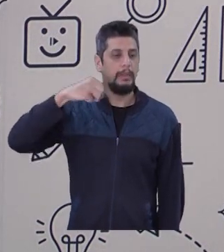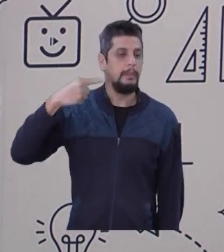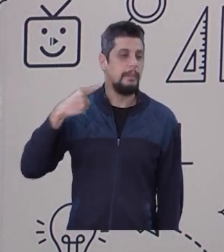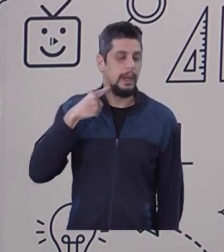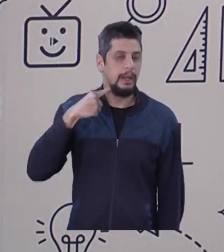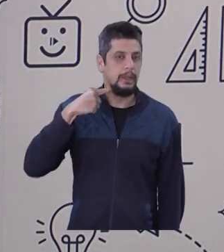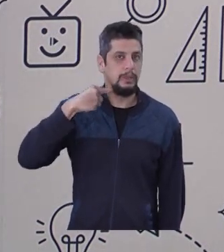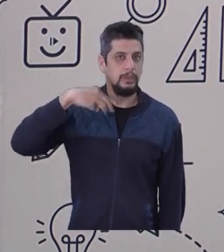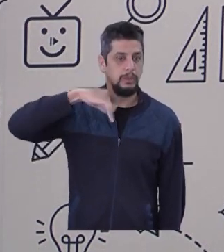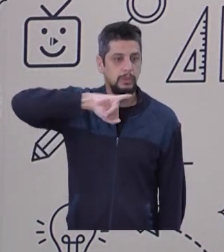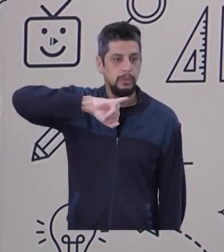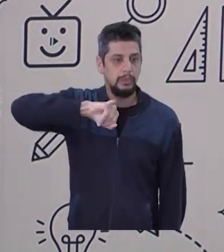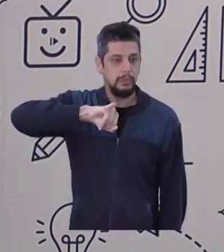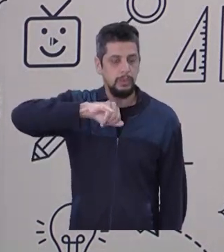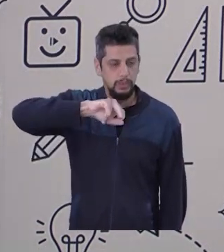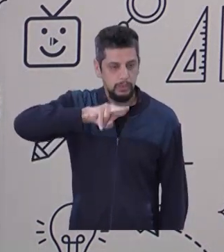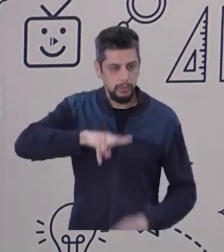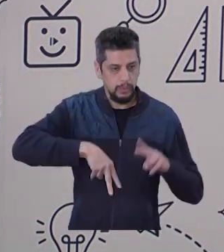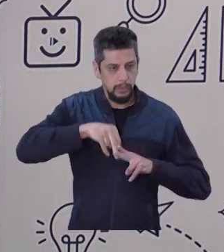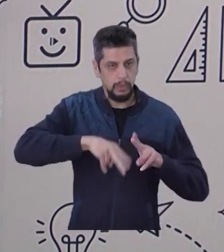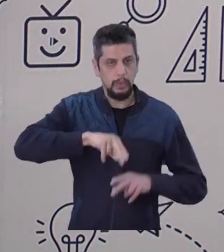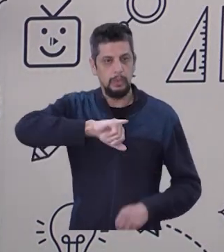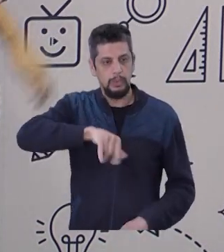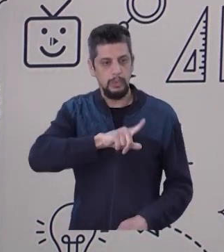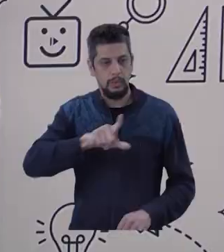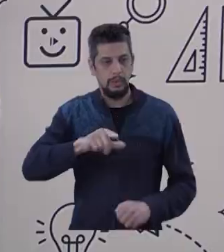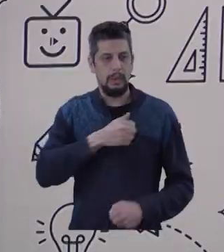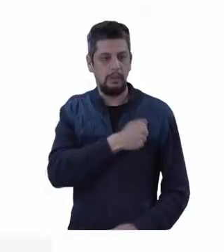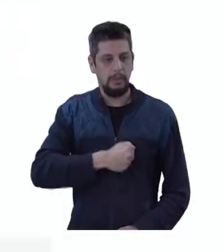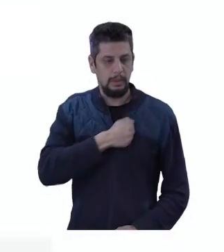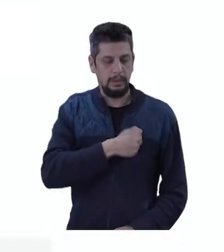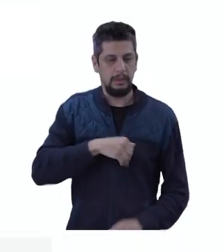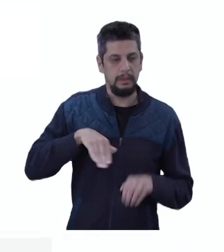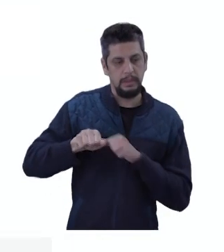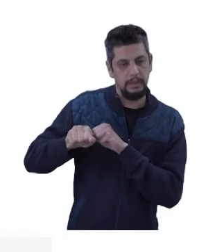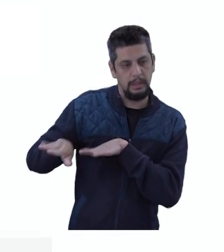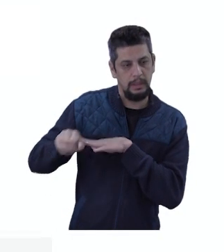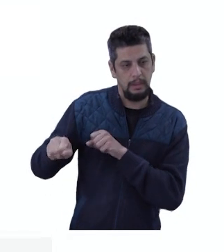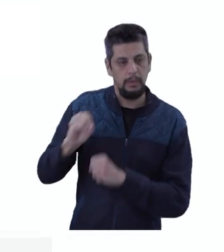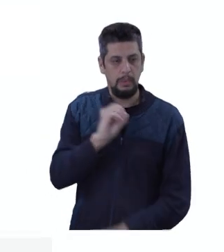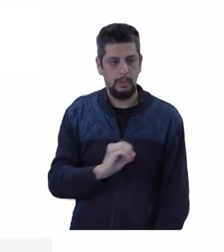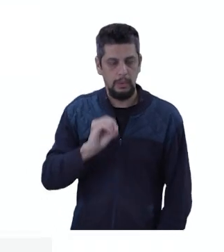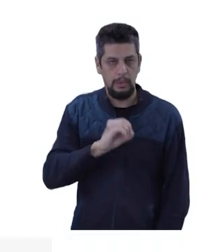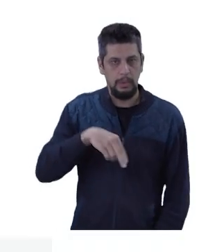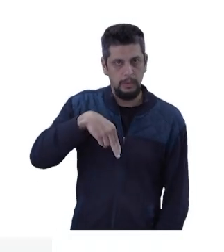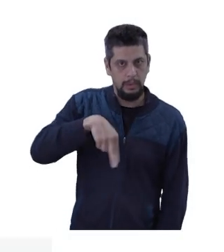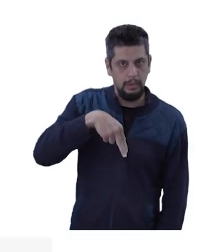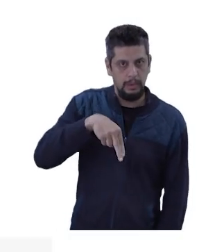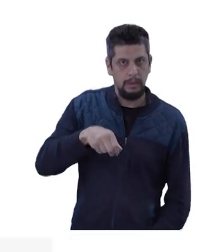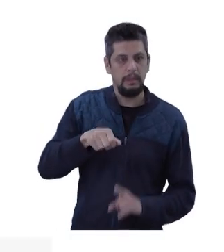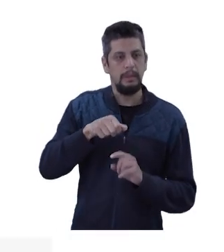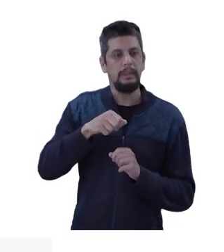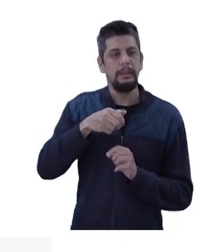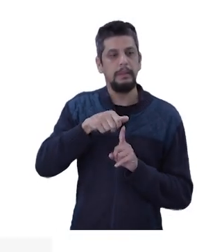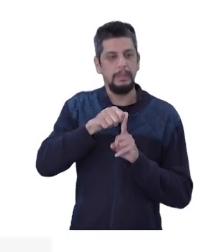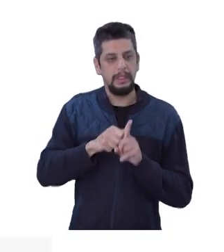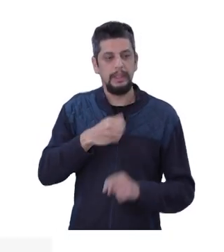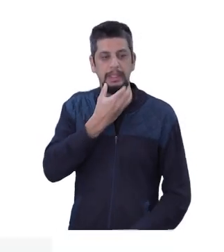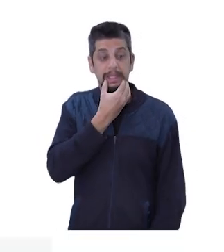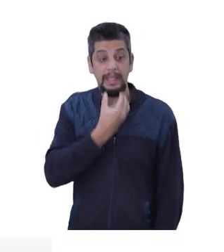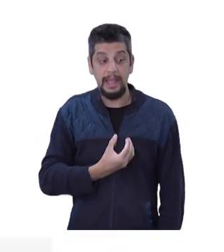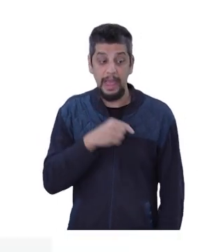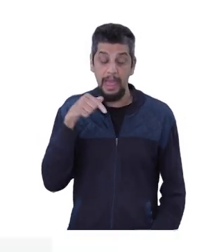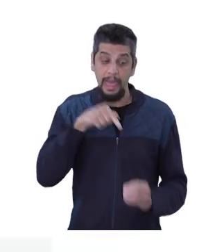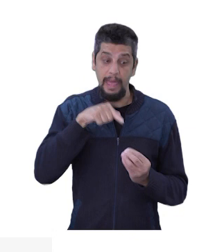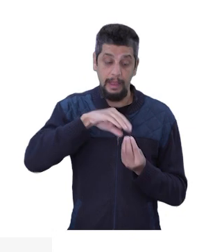agosto, setembro, outubro, novembro e dezembro. 12 meses. Uhum. Ah, mas